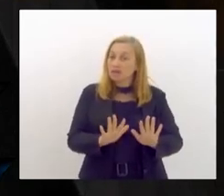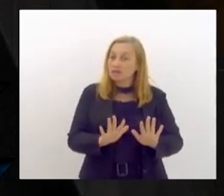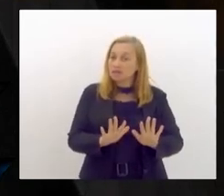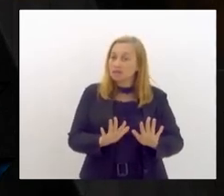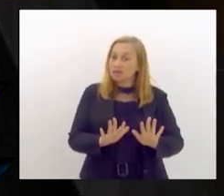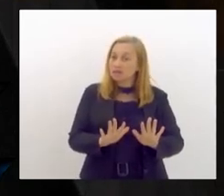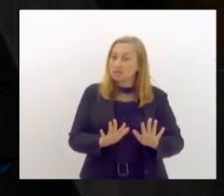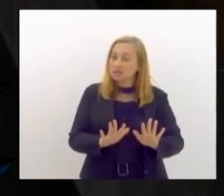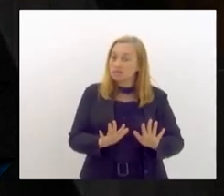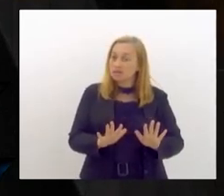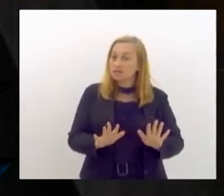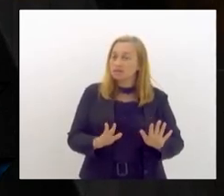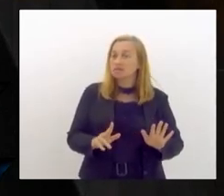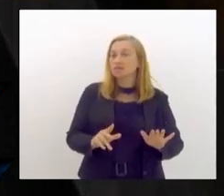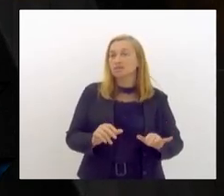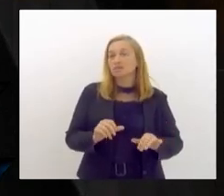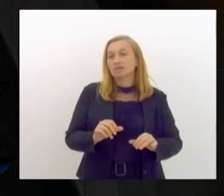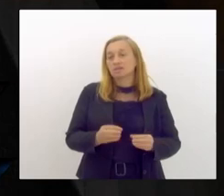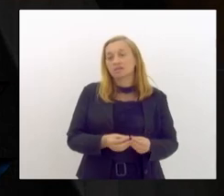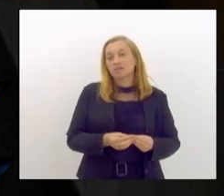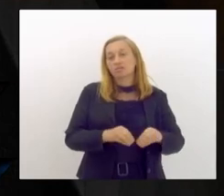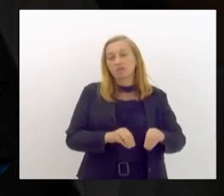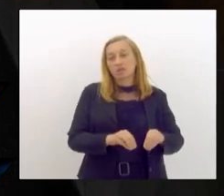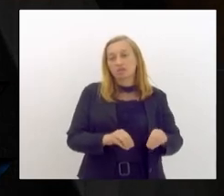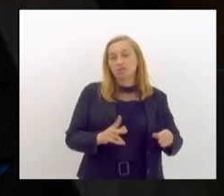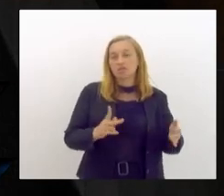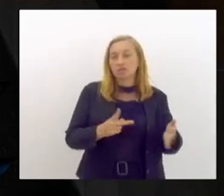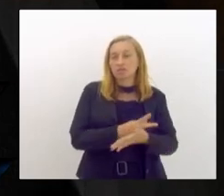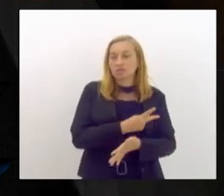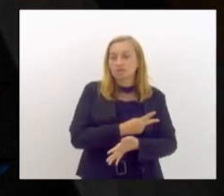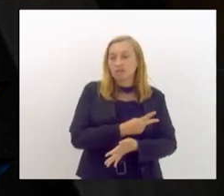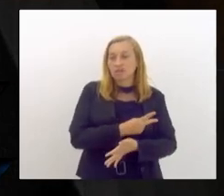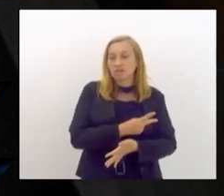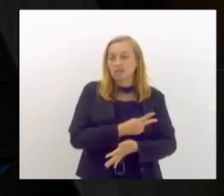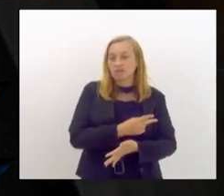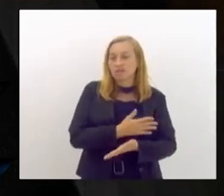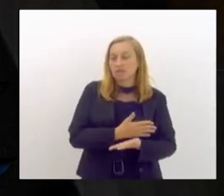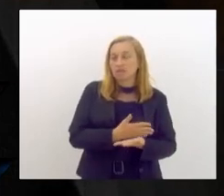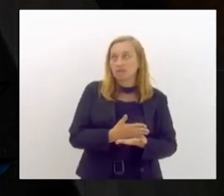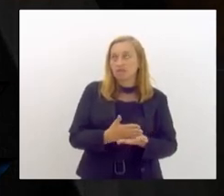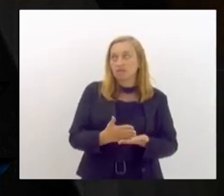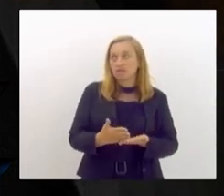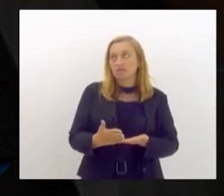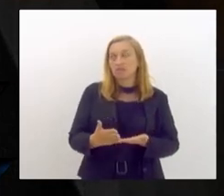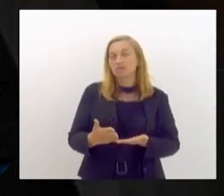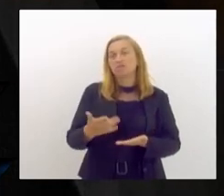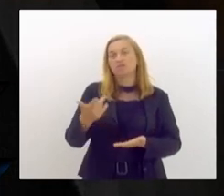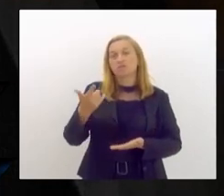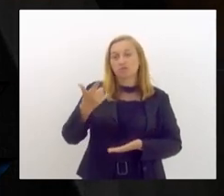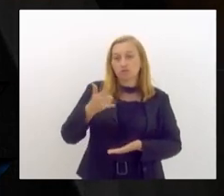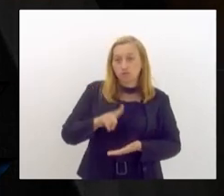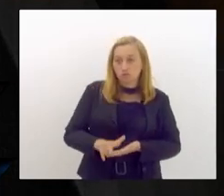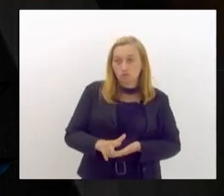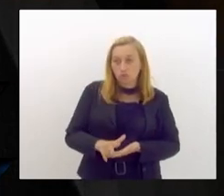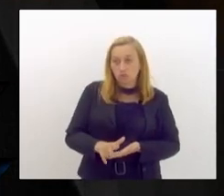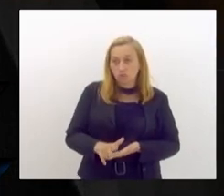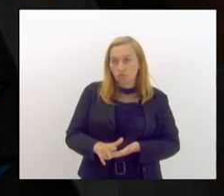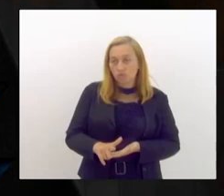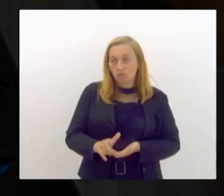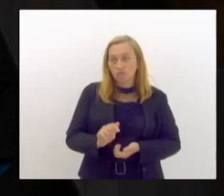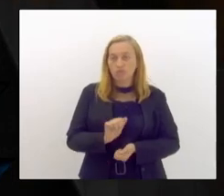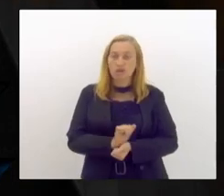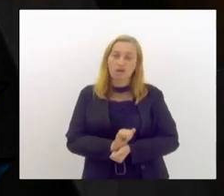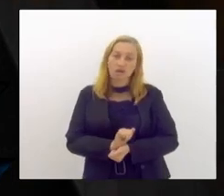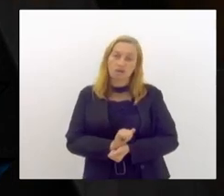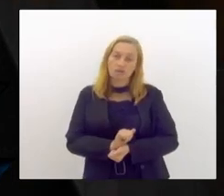passa a tragédia, os braços começam novamente a ficarem cruzados.